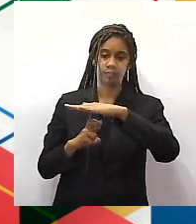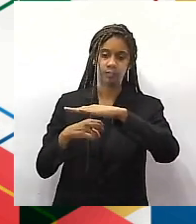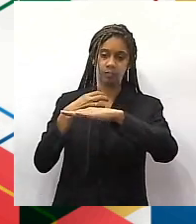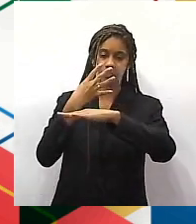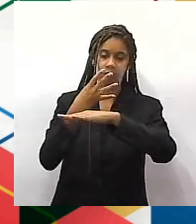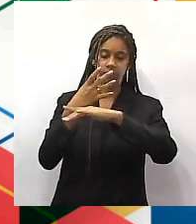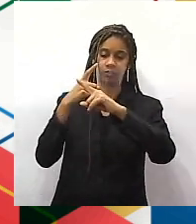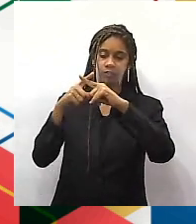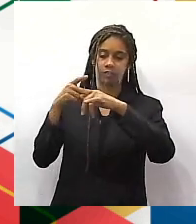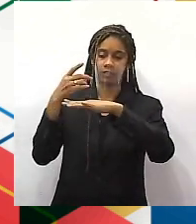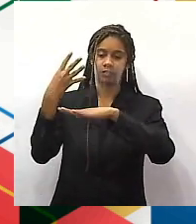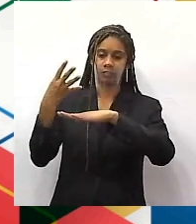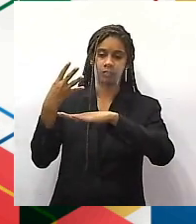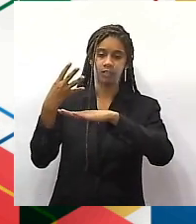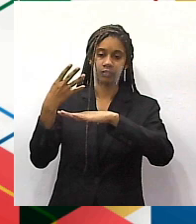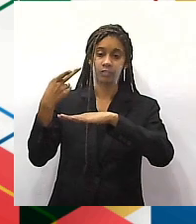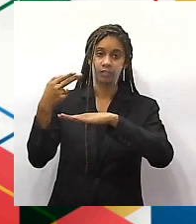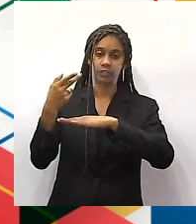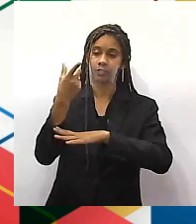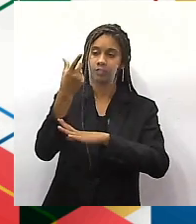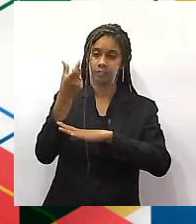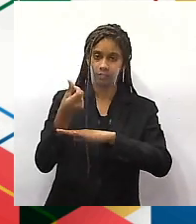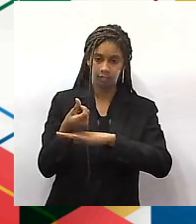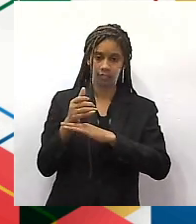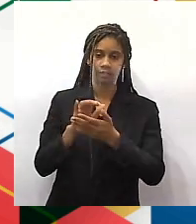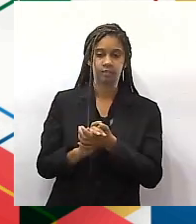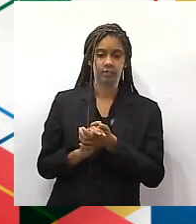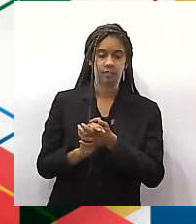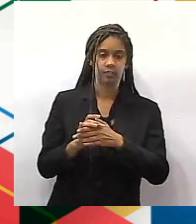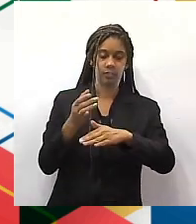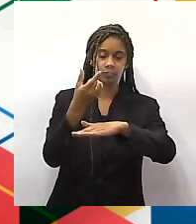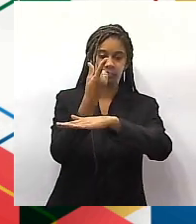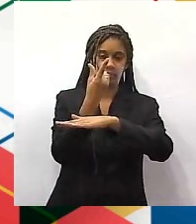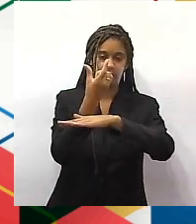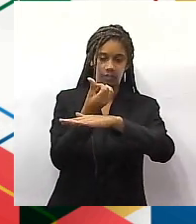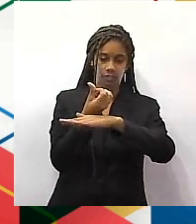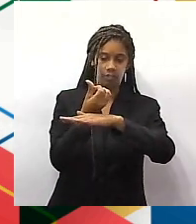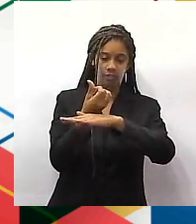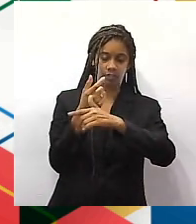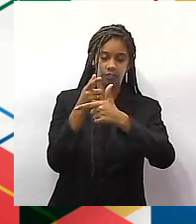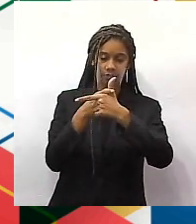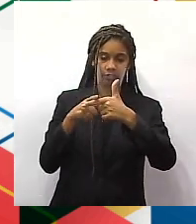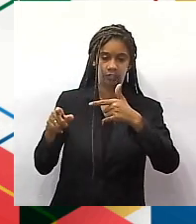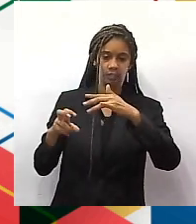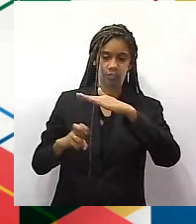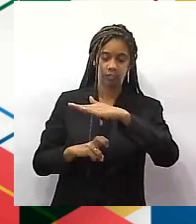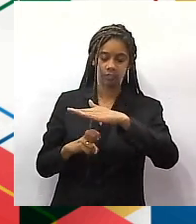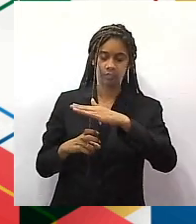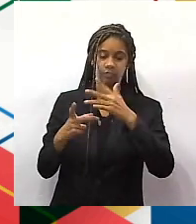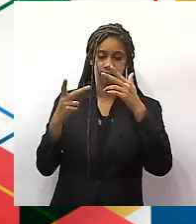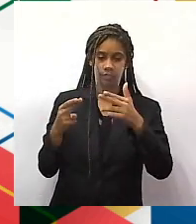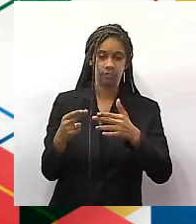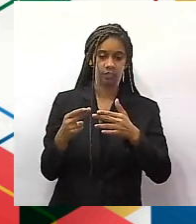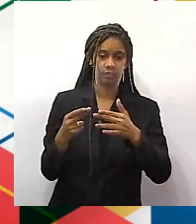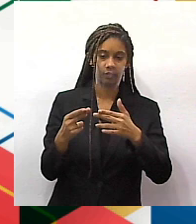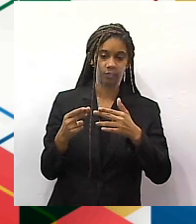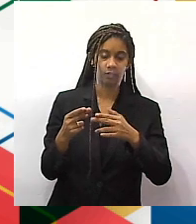4, 16. E dividido por 5, 16 dividido por 5 vai dar